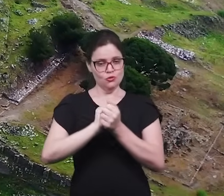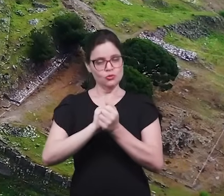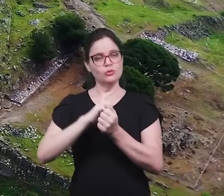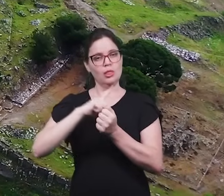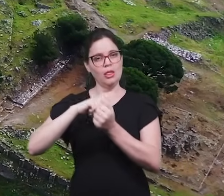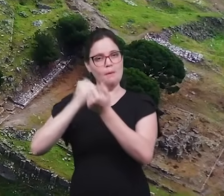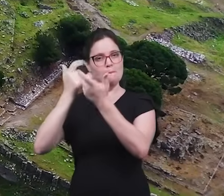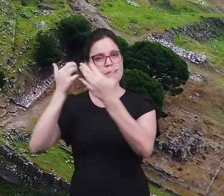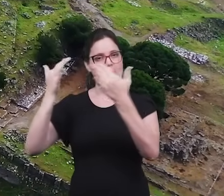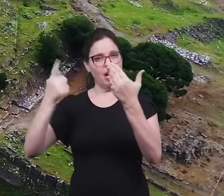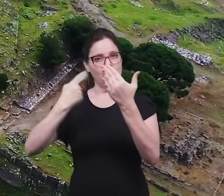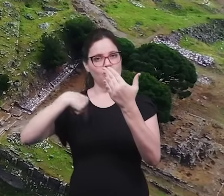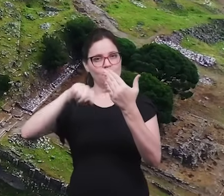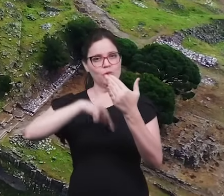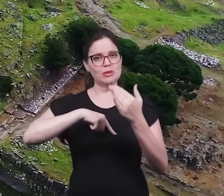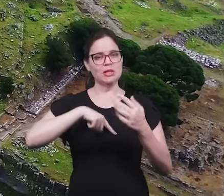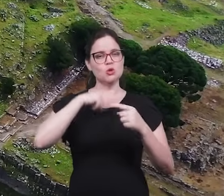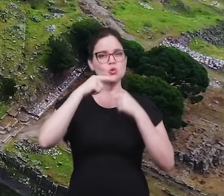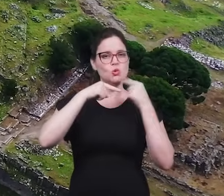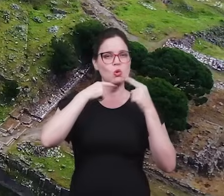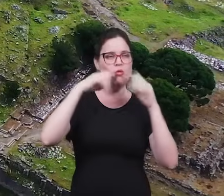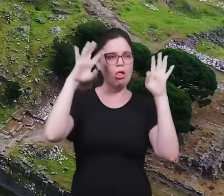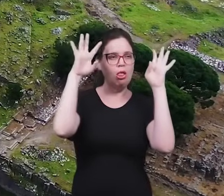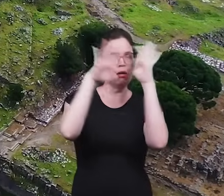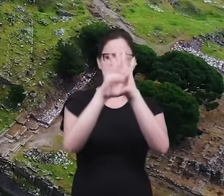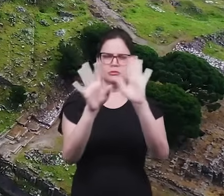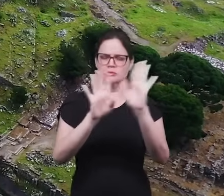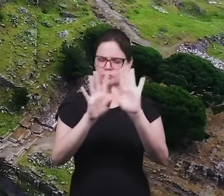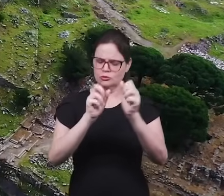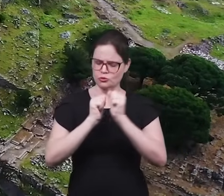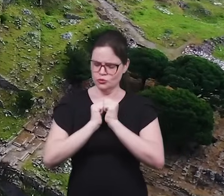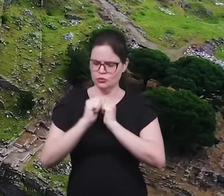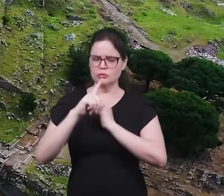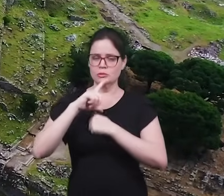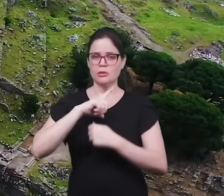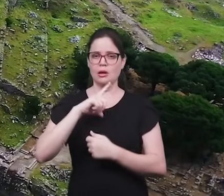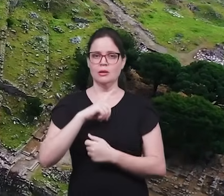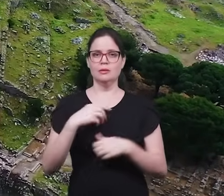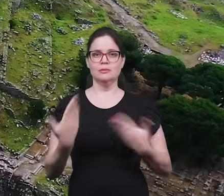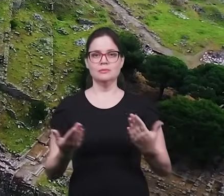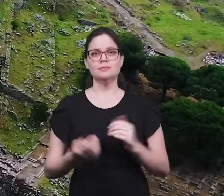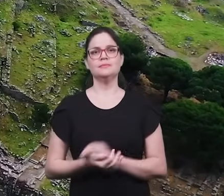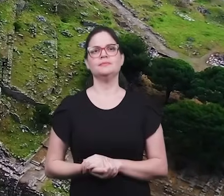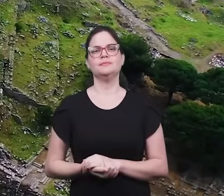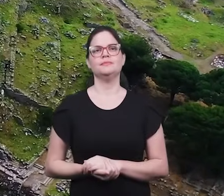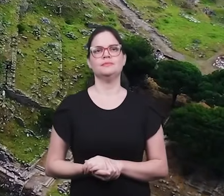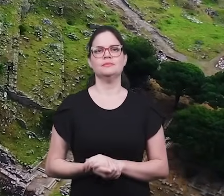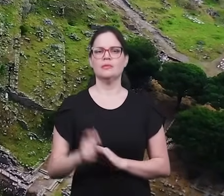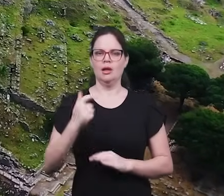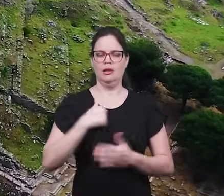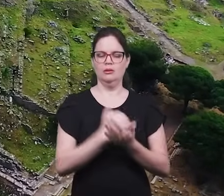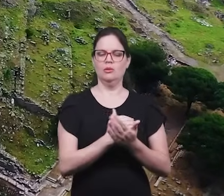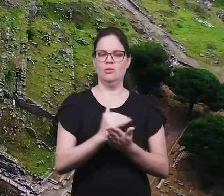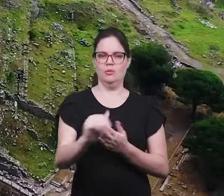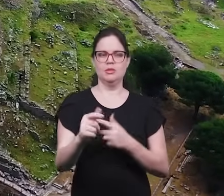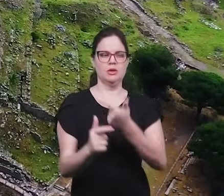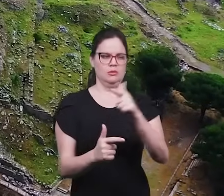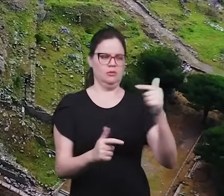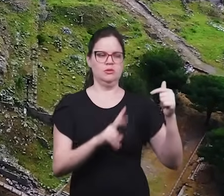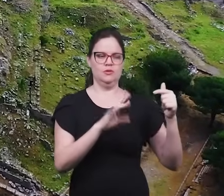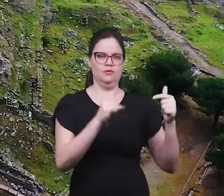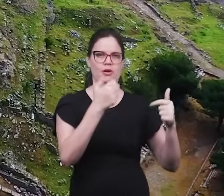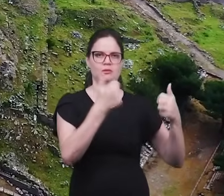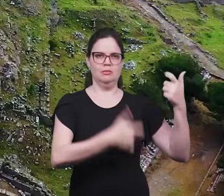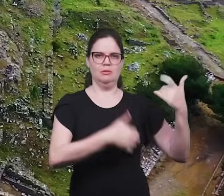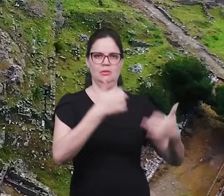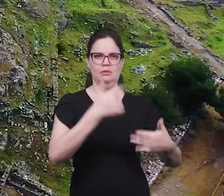andará em trevas. Eu estou fazendo um prenúncio aqui, um prelúdio, porque os outros companheiros